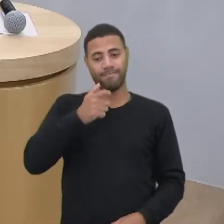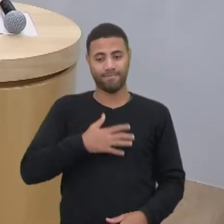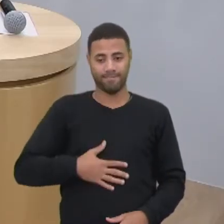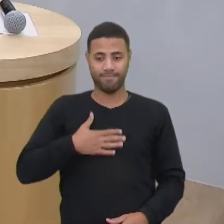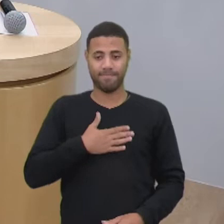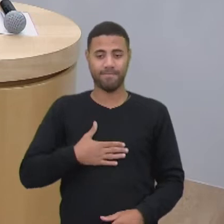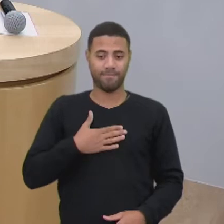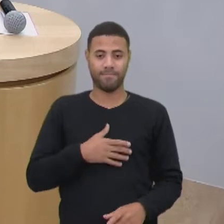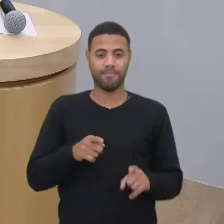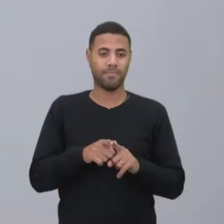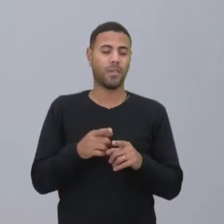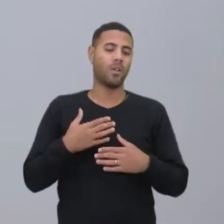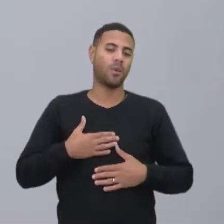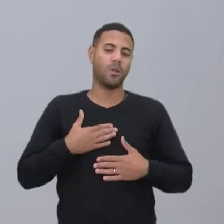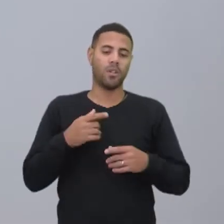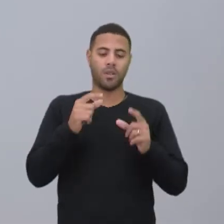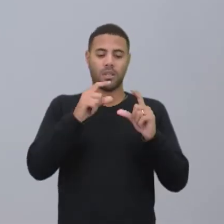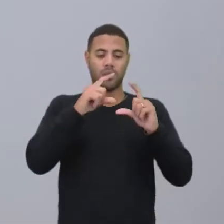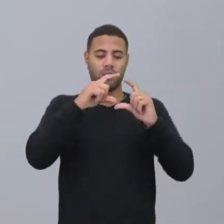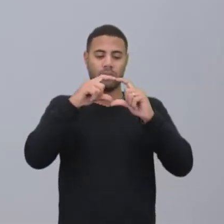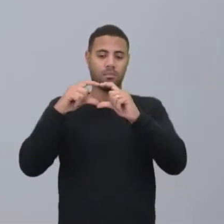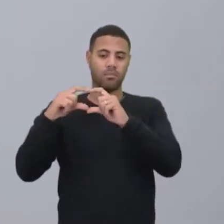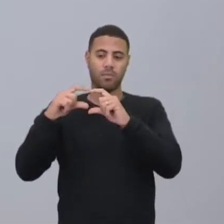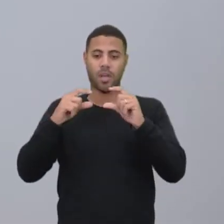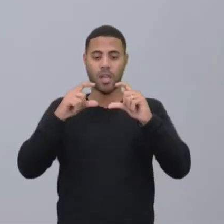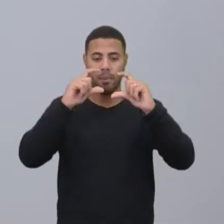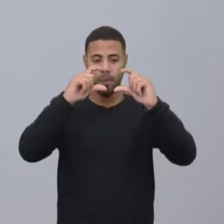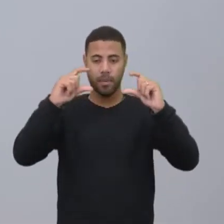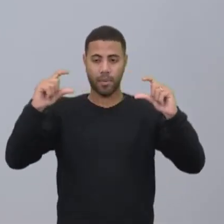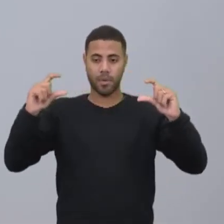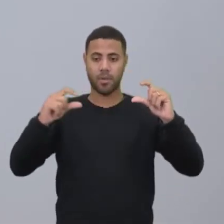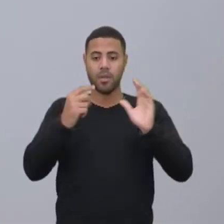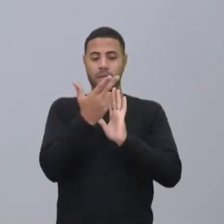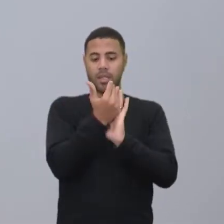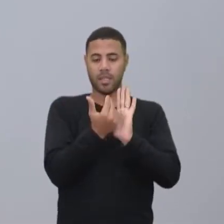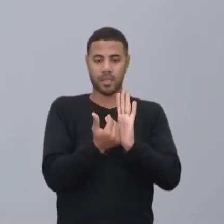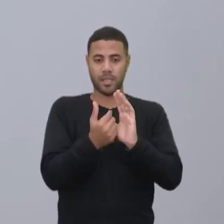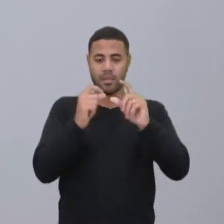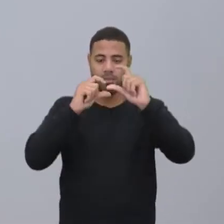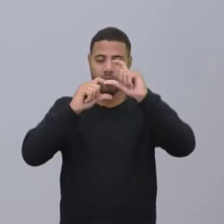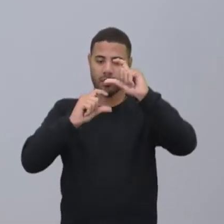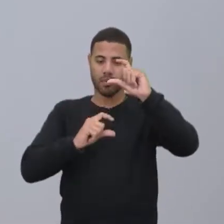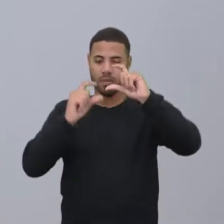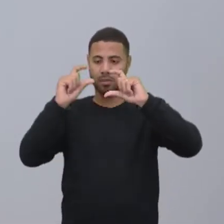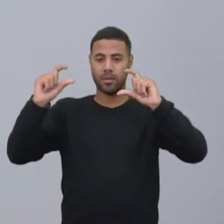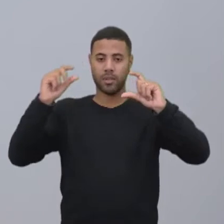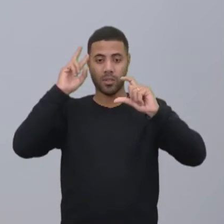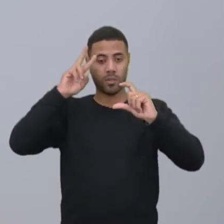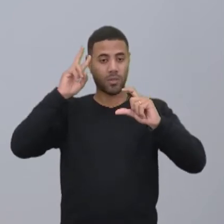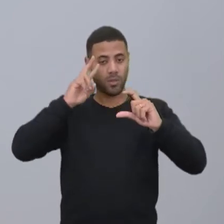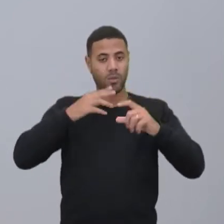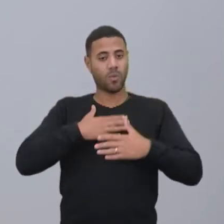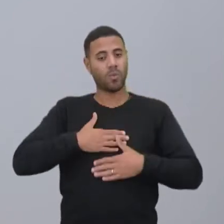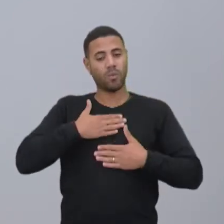adoro tirinha porque eu acho que o desenho nos traz uma leitura muito mais